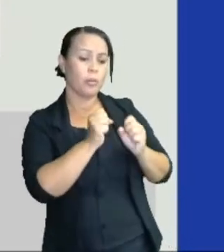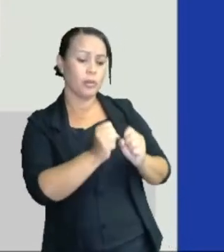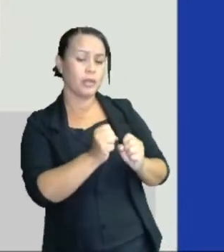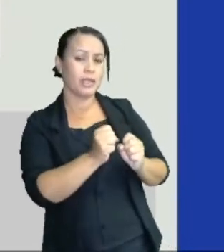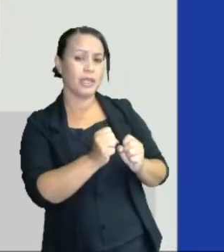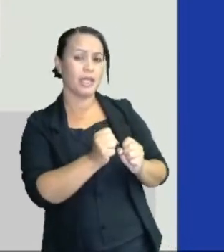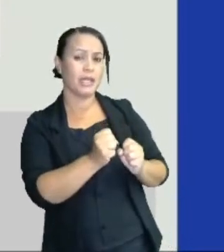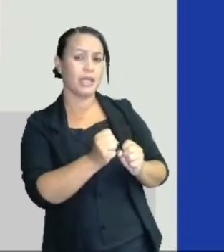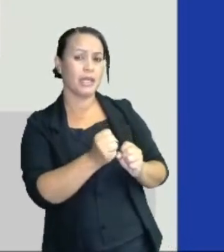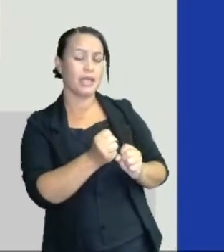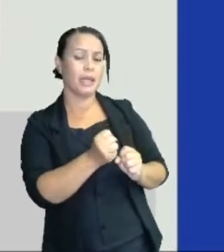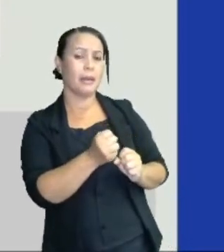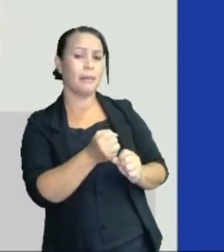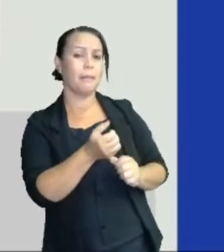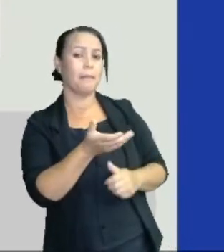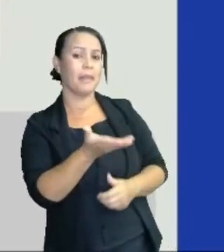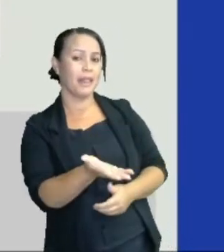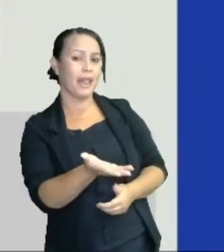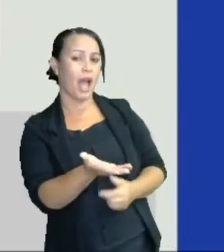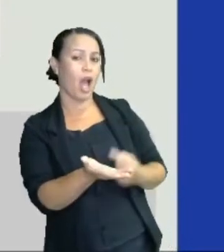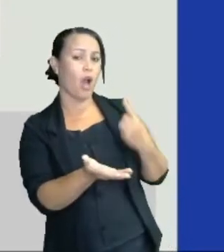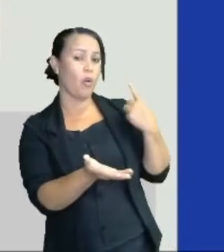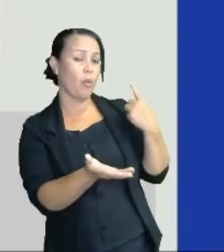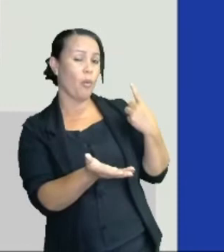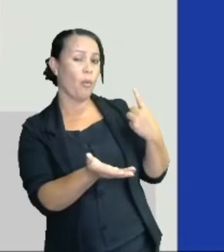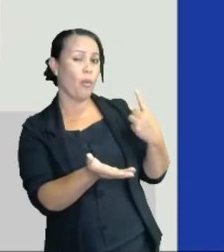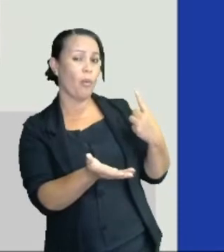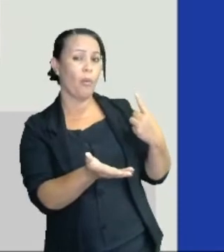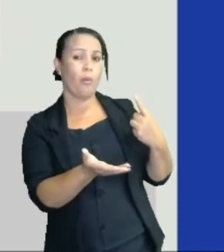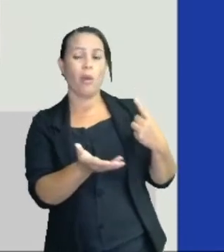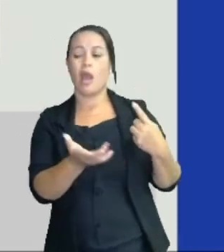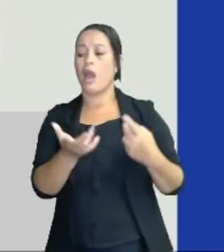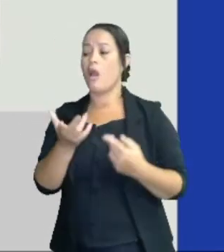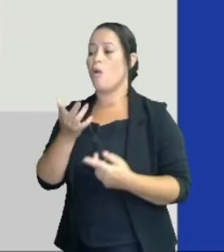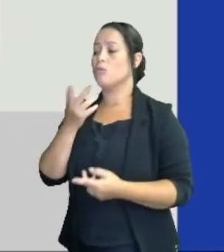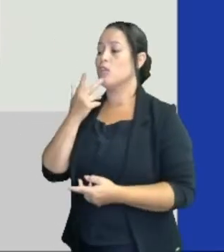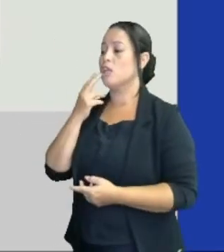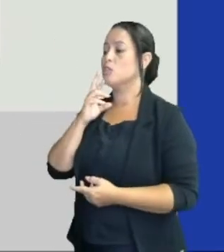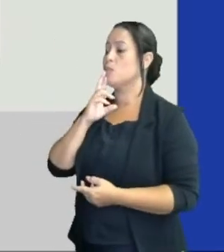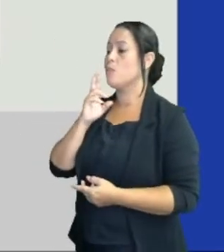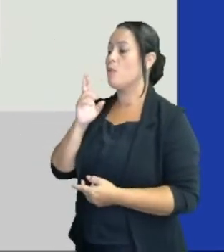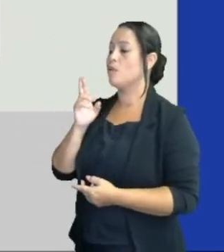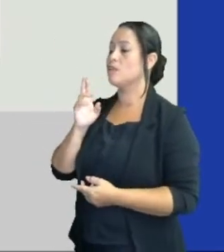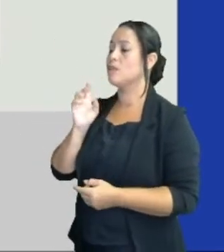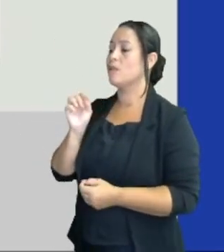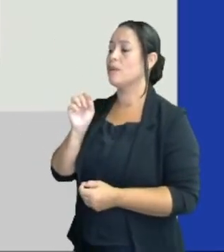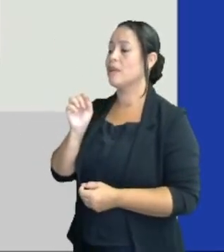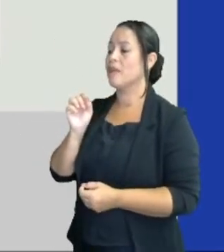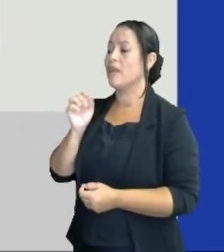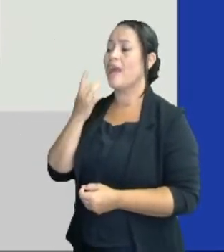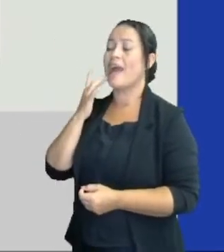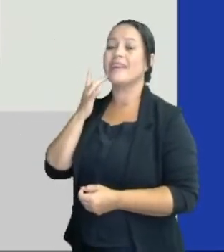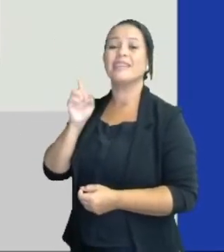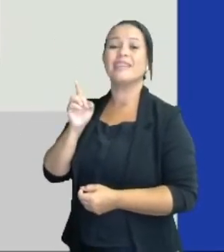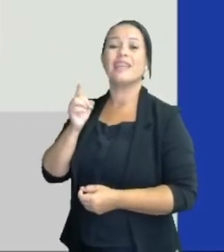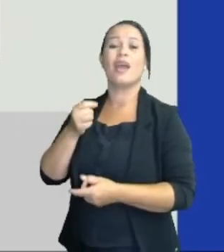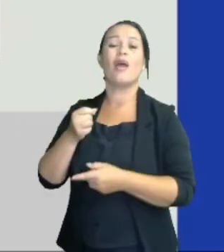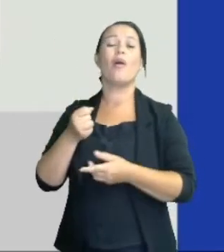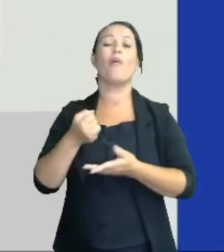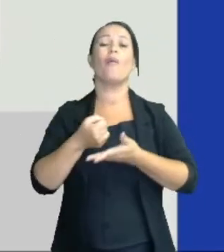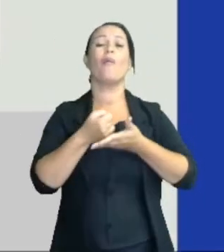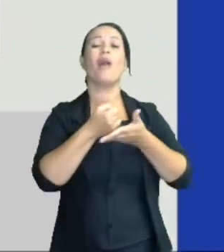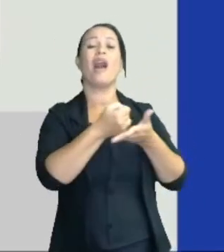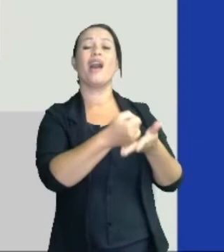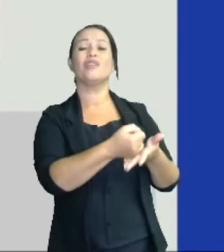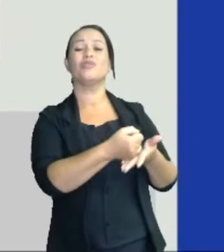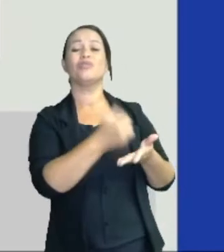dar uma? E ele automaticamente já vai dar uma ajuda ao senhor, porque ele